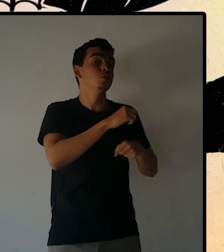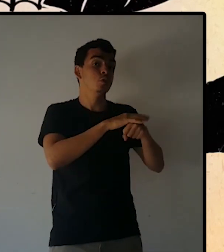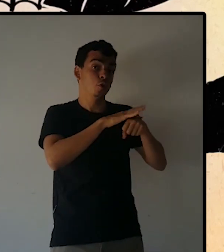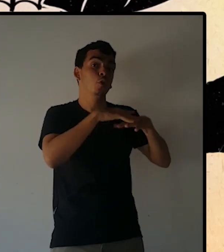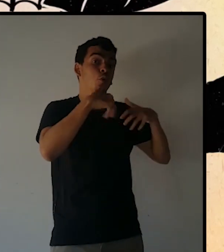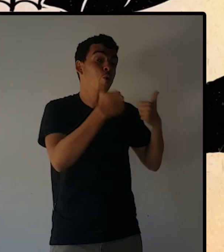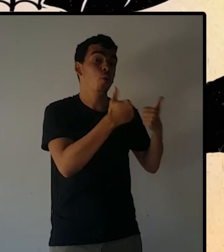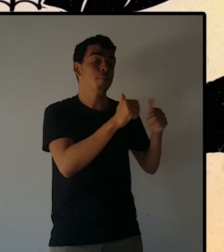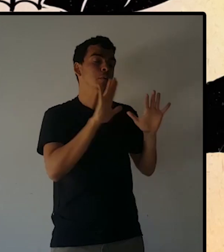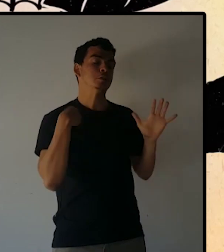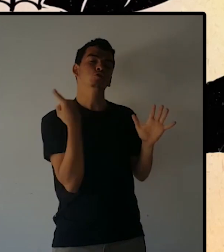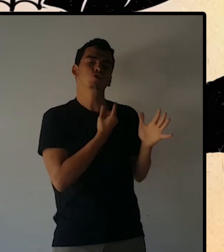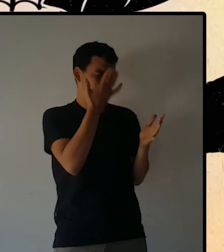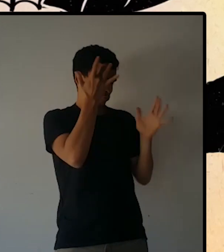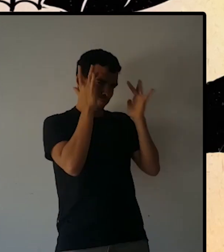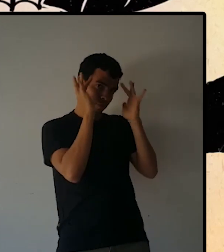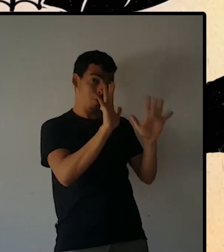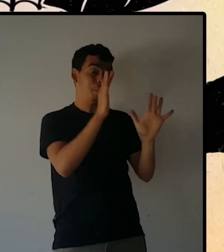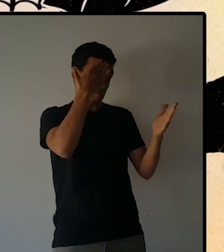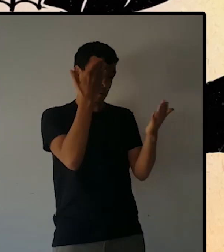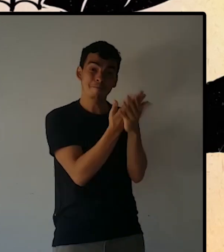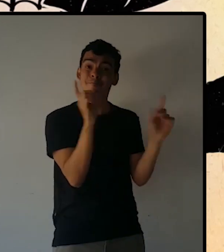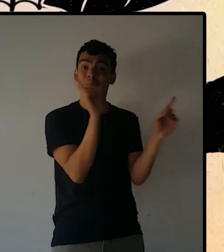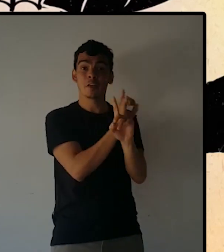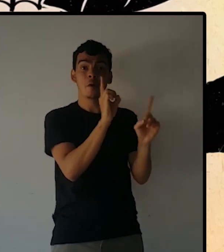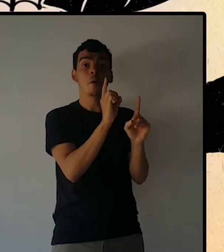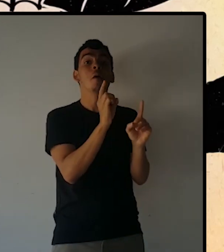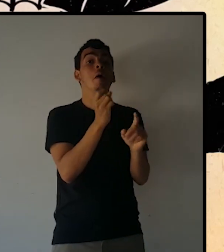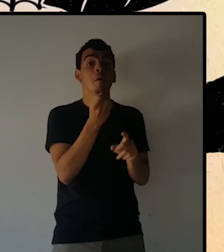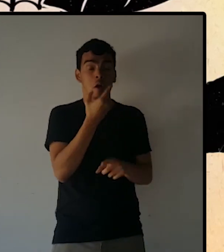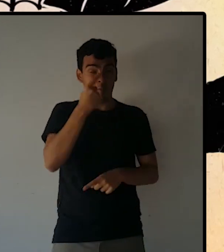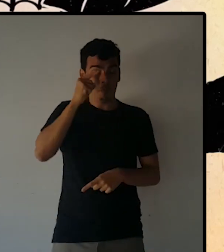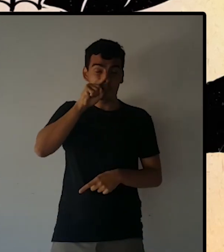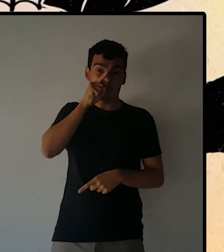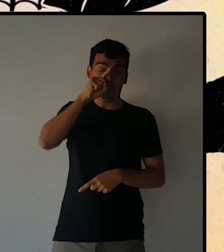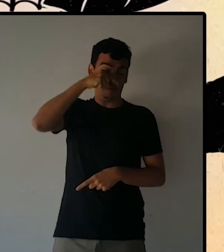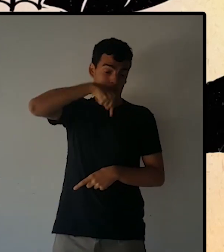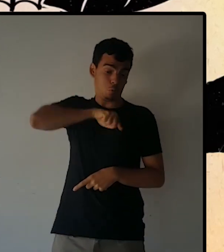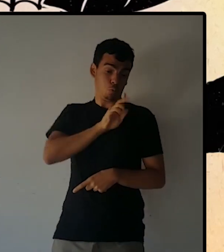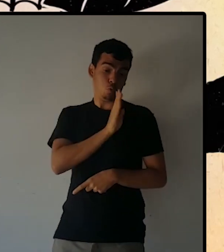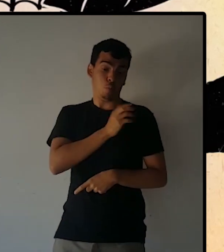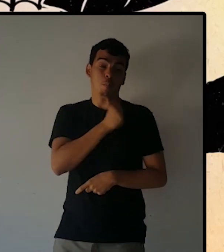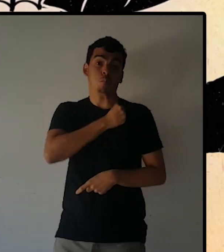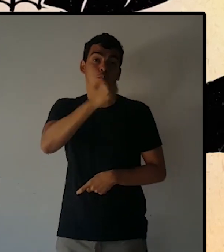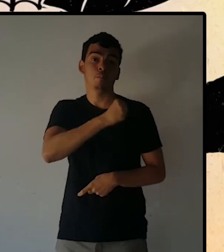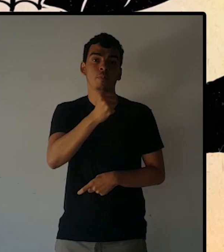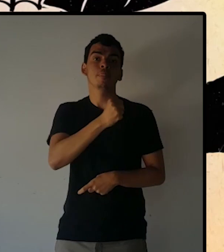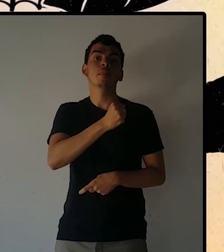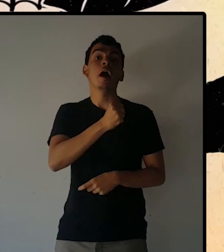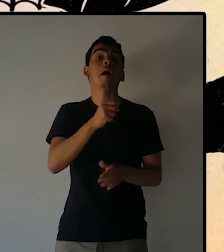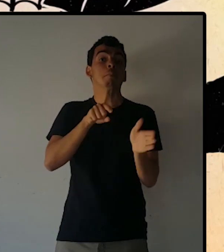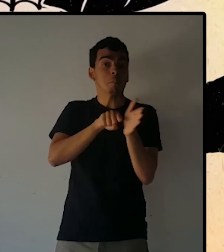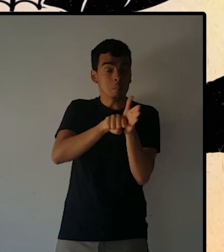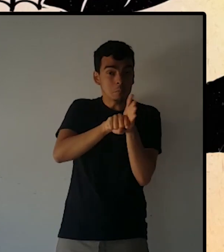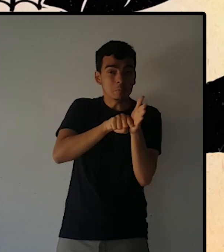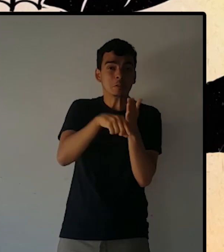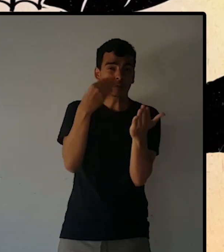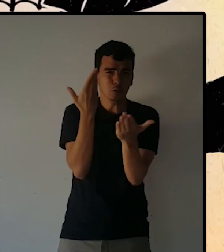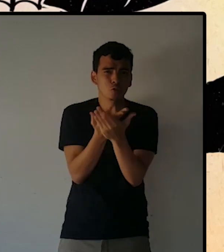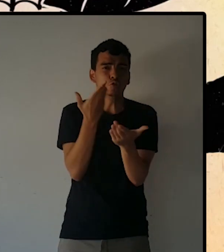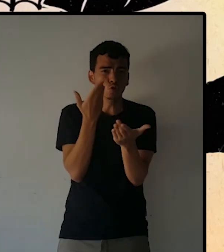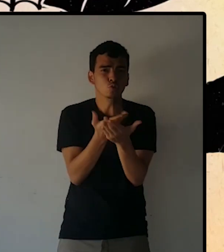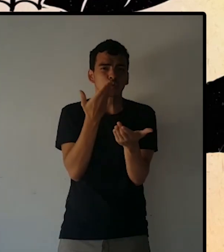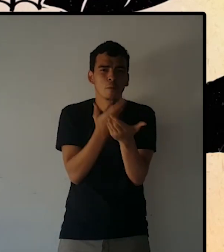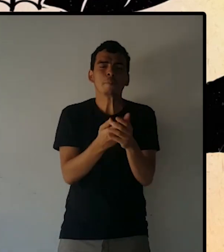Existe mais risco que benefício, problemas no coração pode causar. As pesquisas já